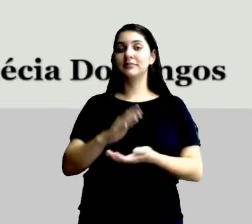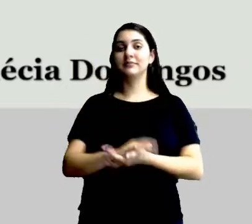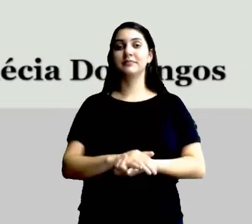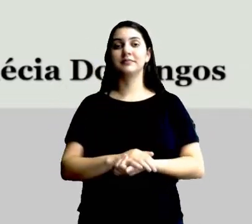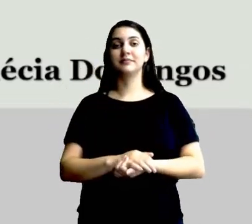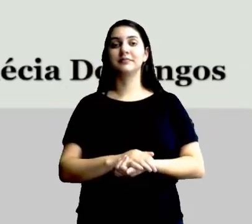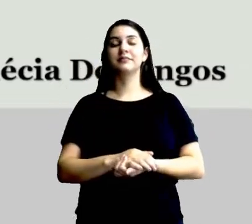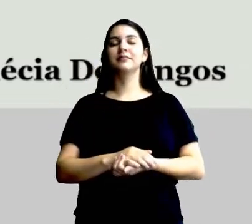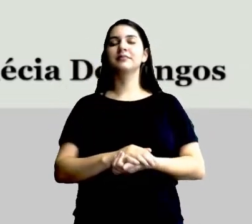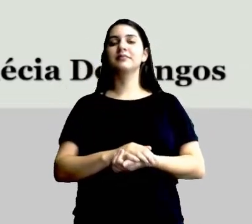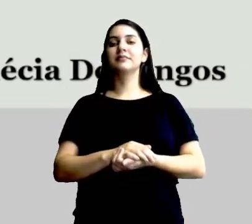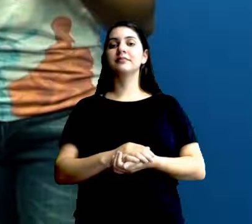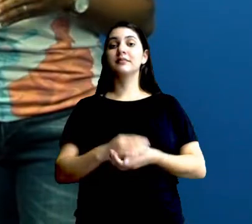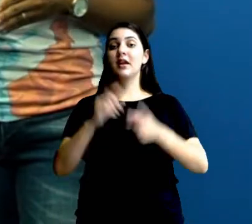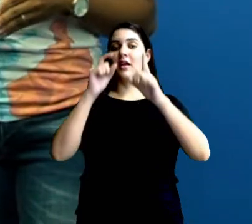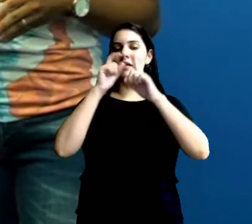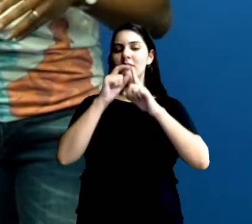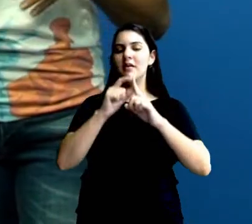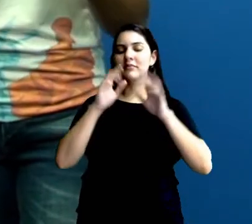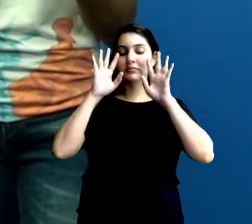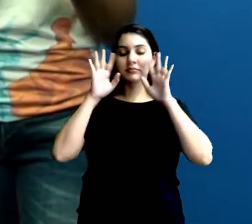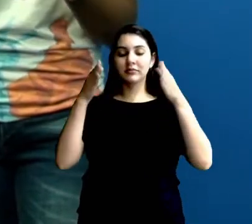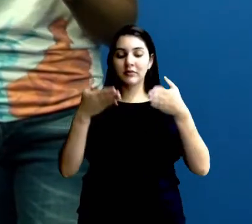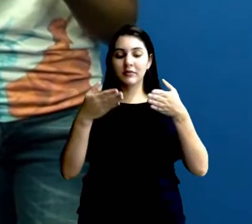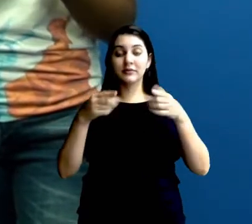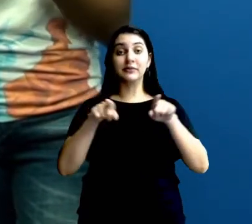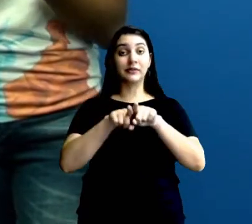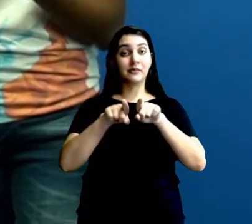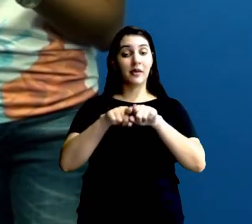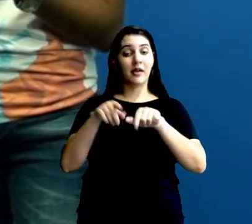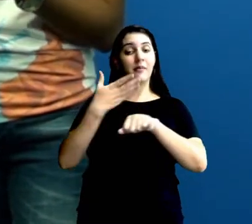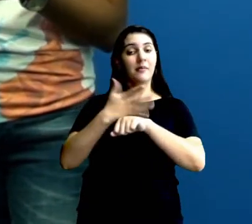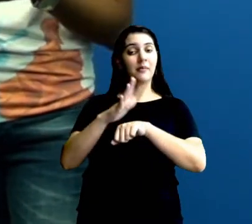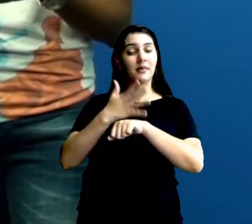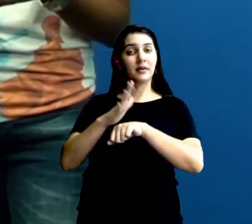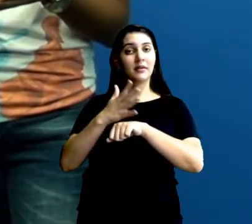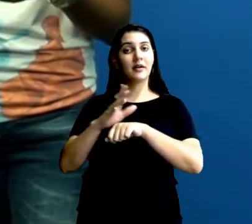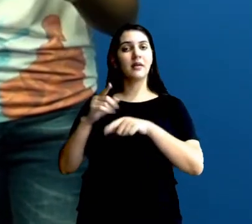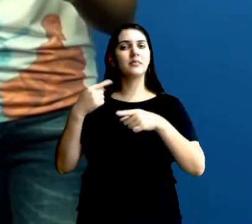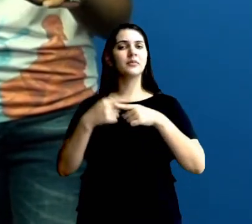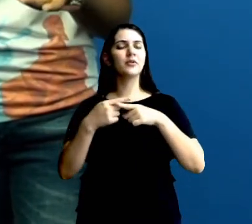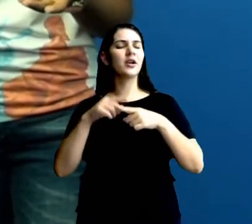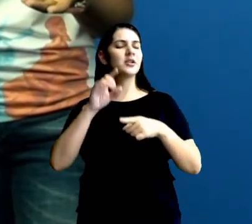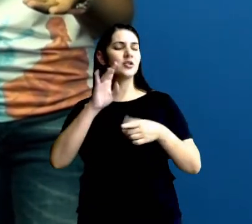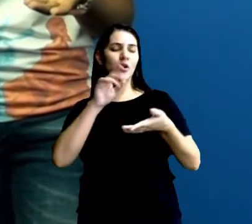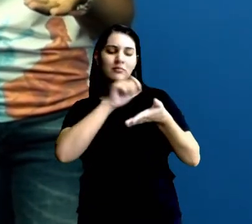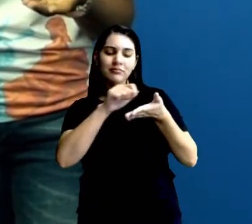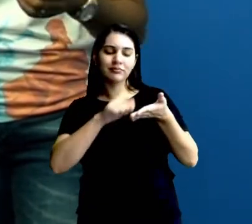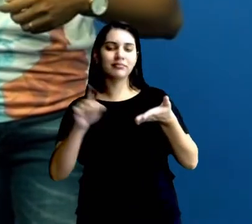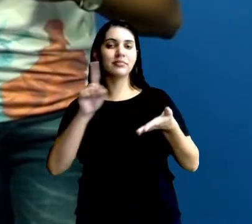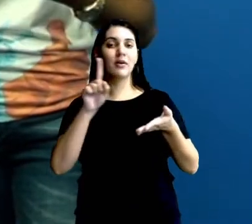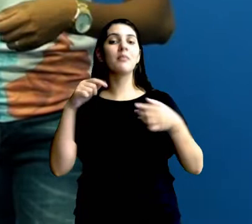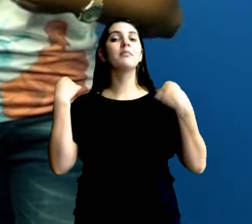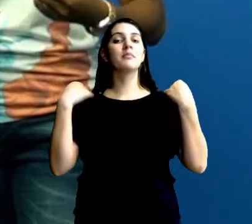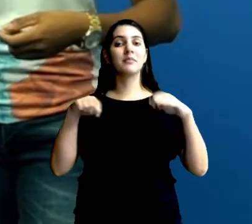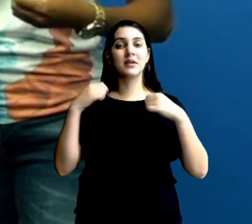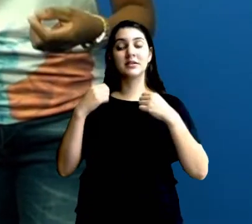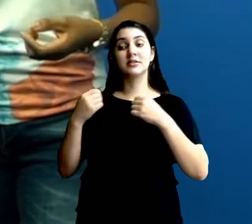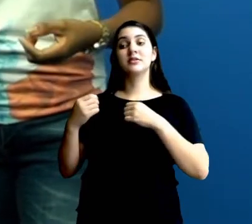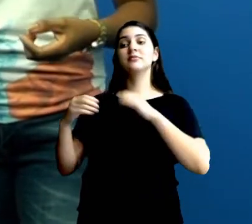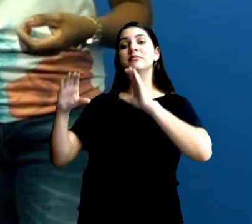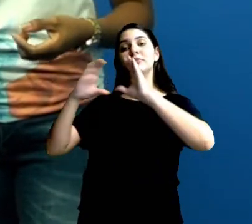gente. Vocabulário é o foco, mas também praticar, porque a gente não vive só de escrita, a gente precisa